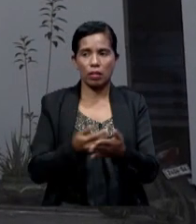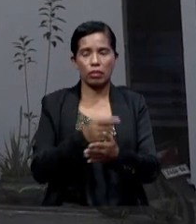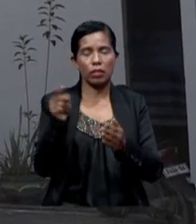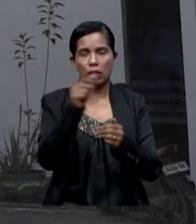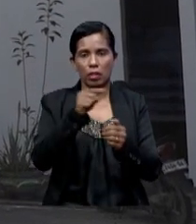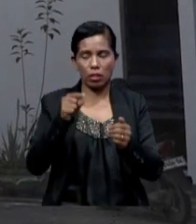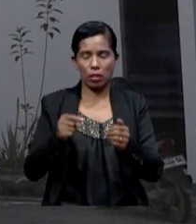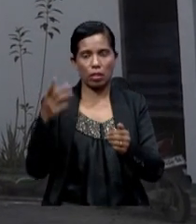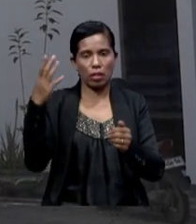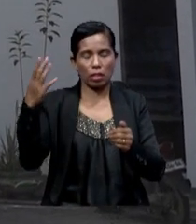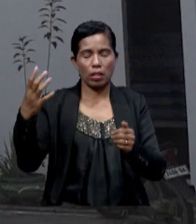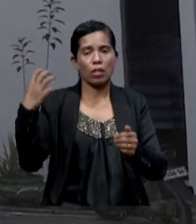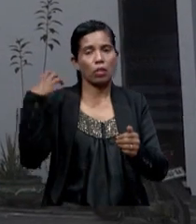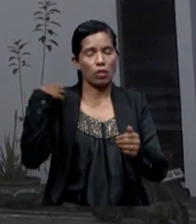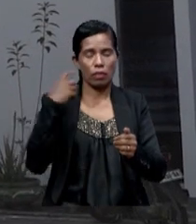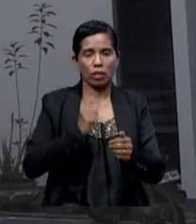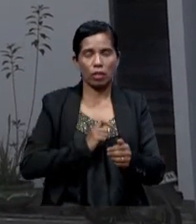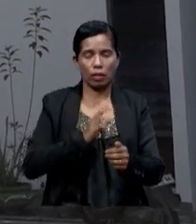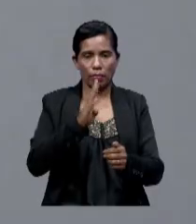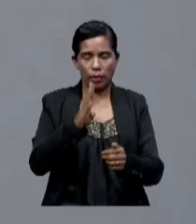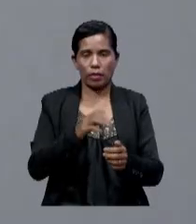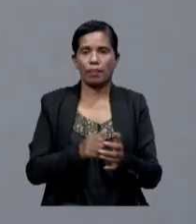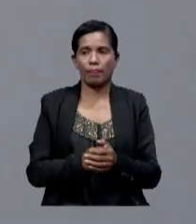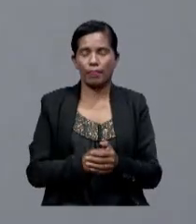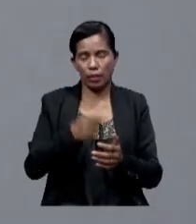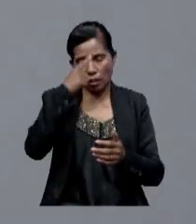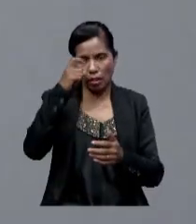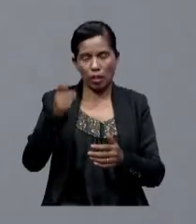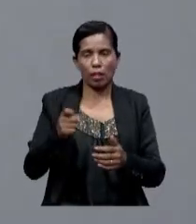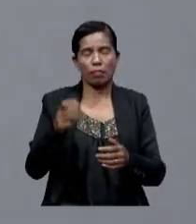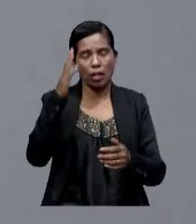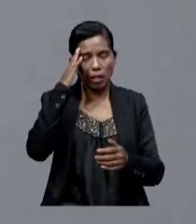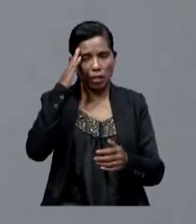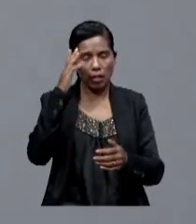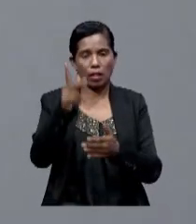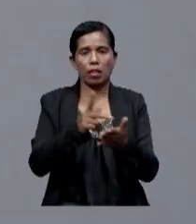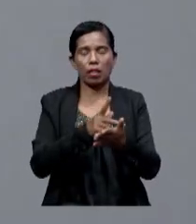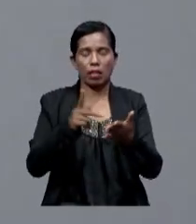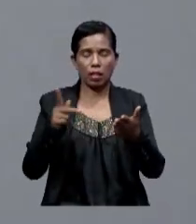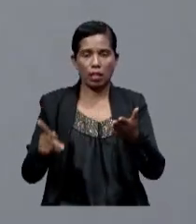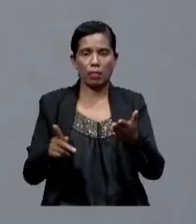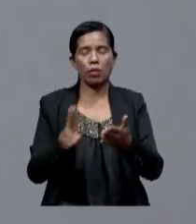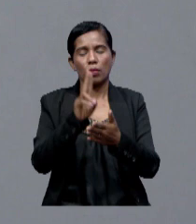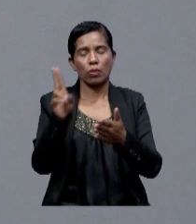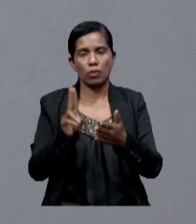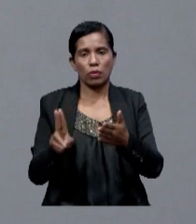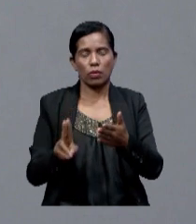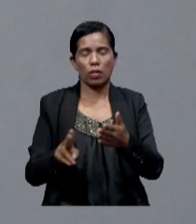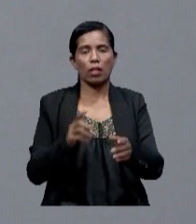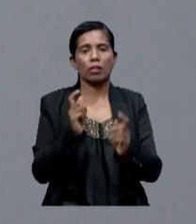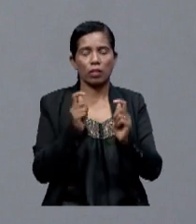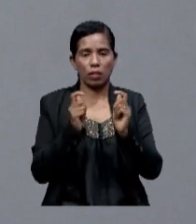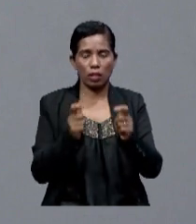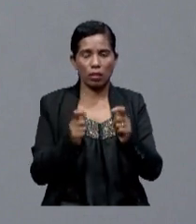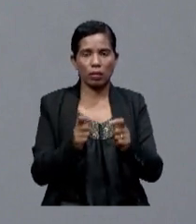ihania residência Taibesin. Mandado ne tribunal hasai, tamba desconfia suspeito comete crime burla agravado, no tentativa ba